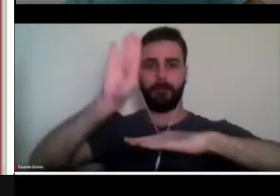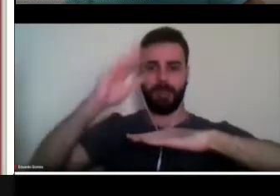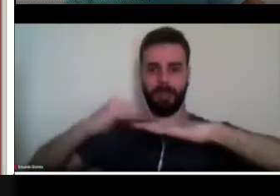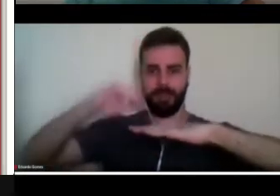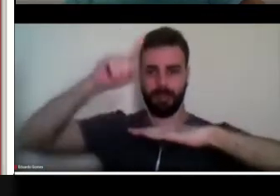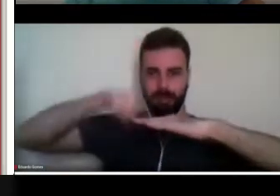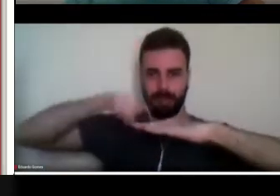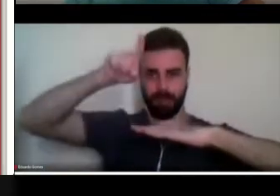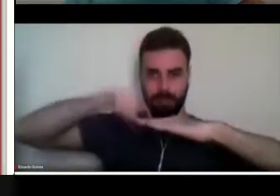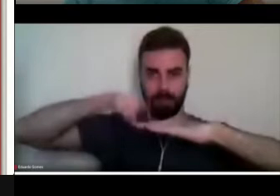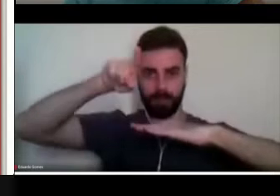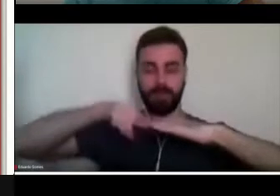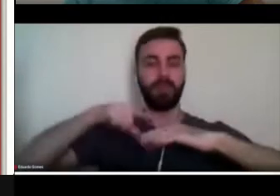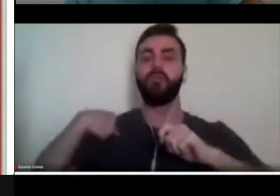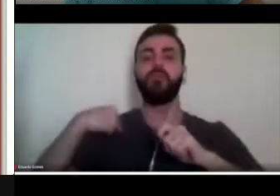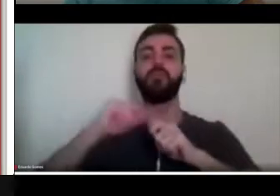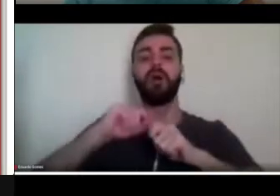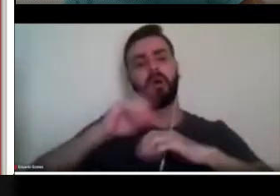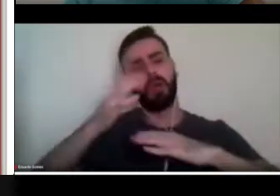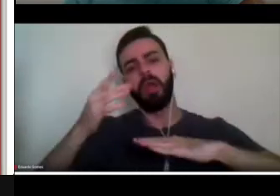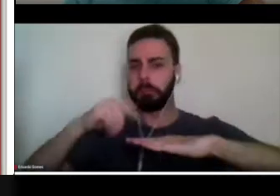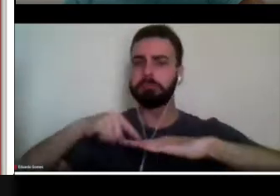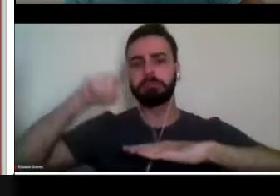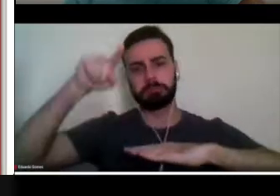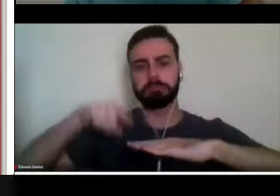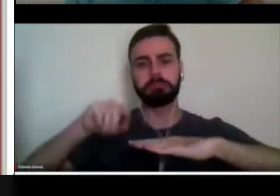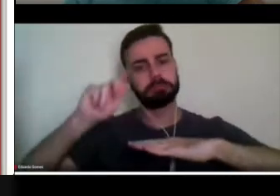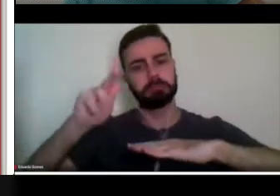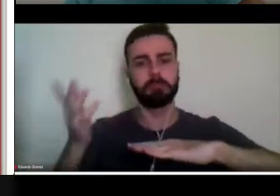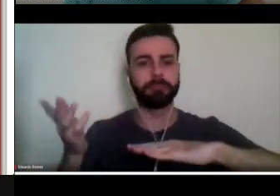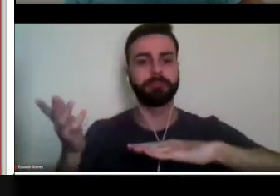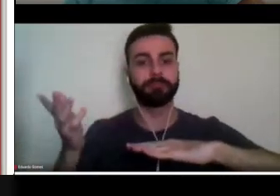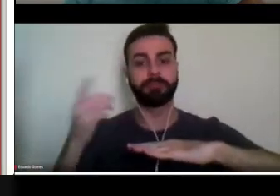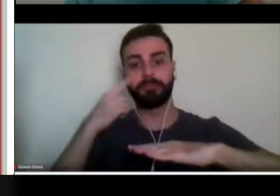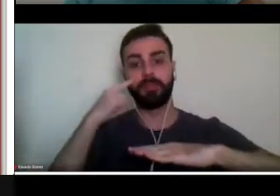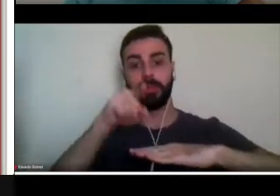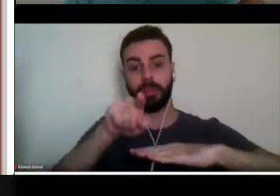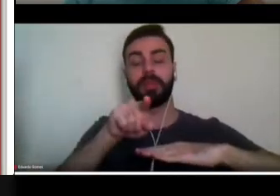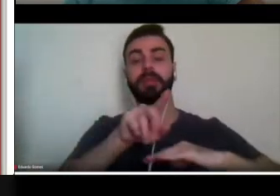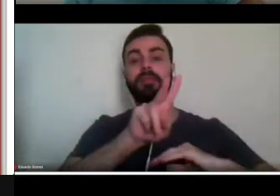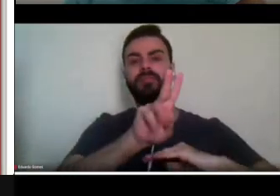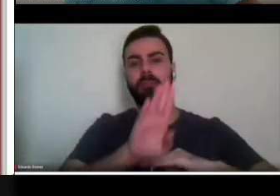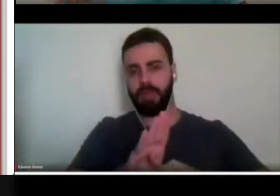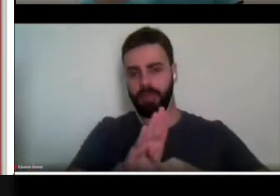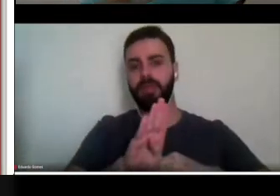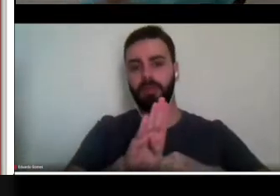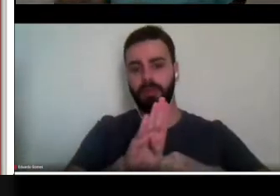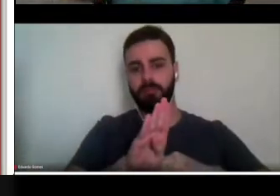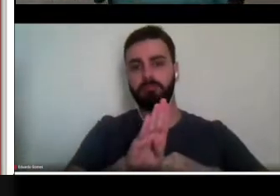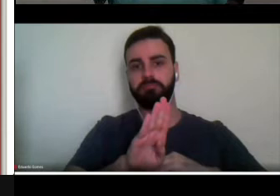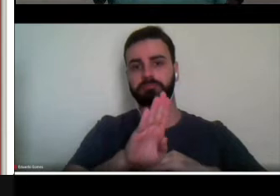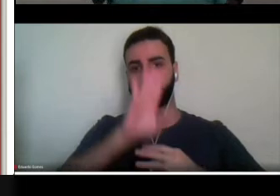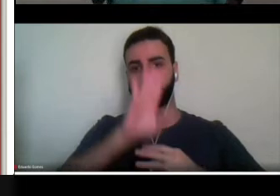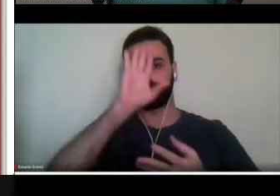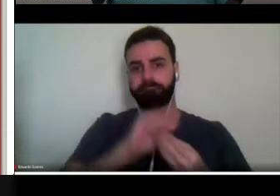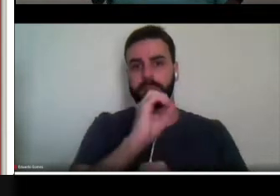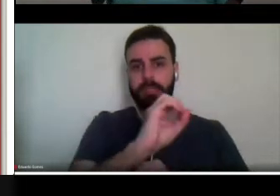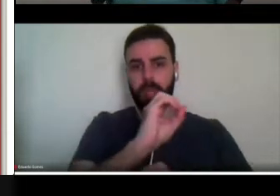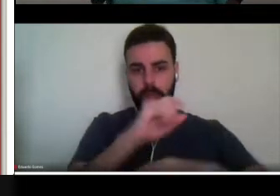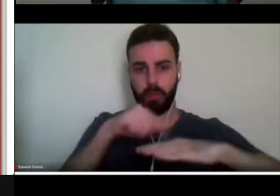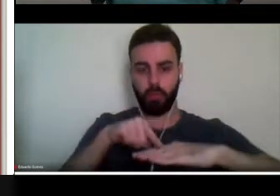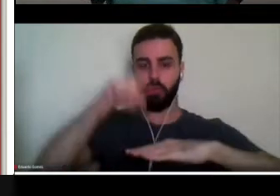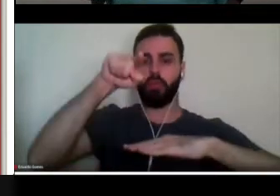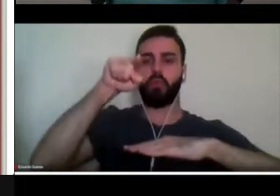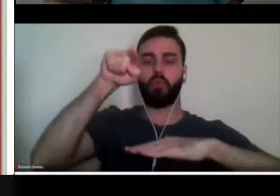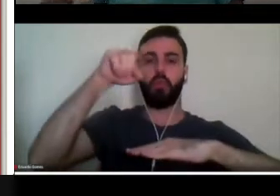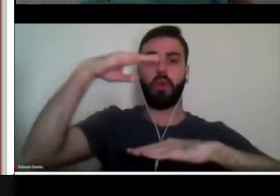é isso. Então, essa aqui é a velocidade em B, que é igual a zero, porque na altura máxima,